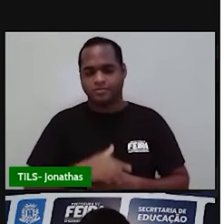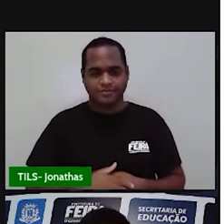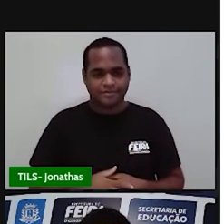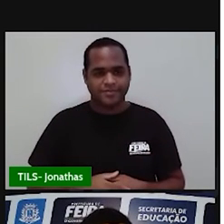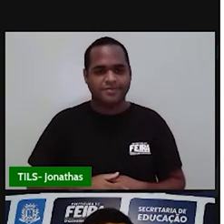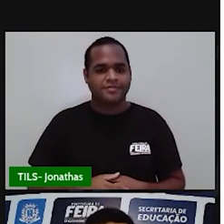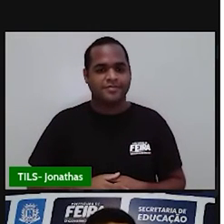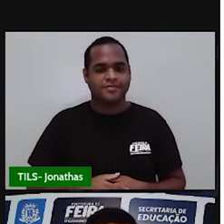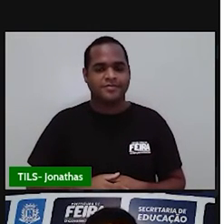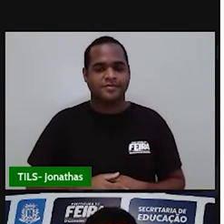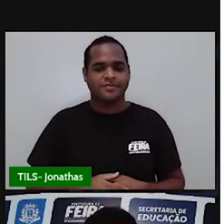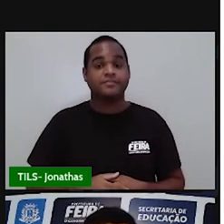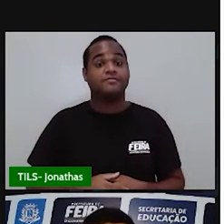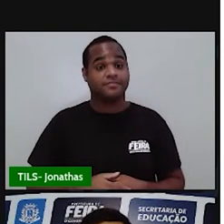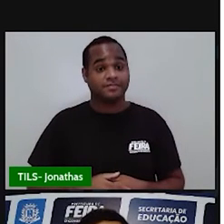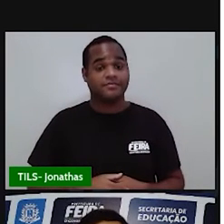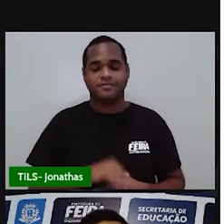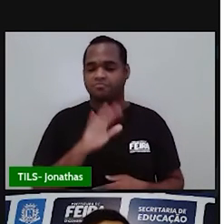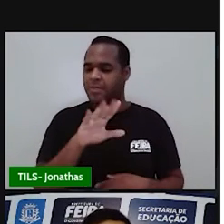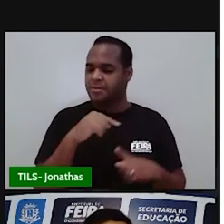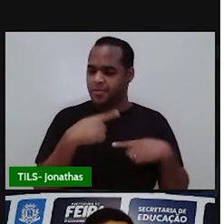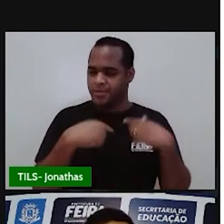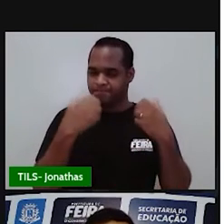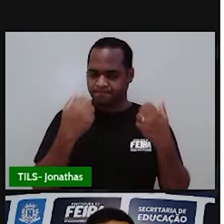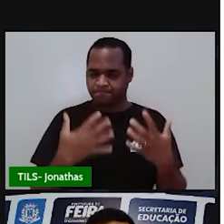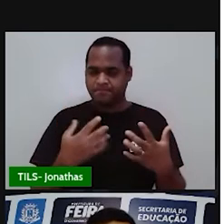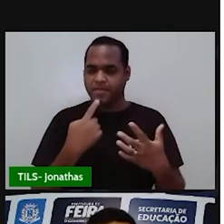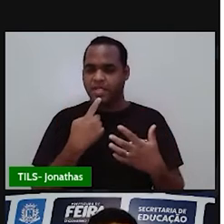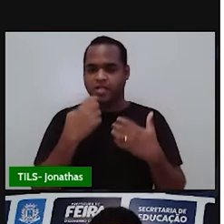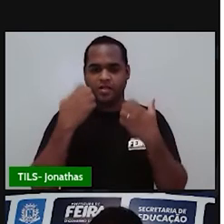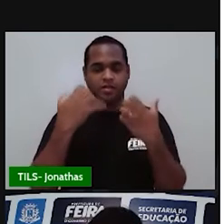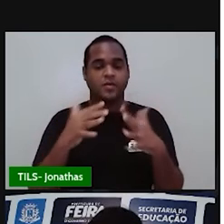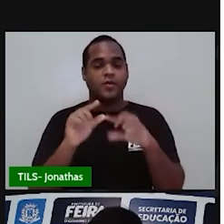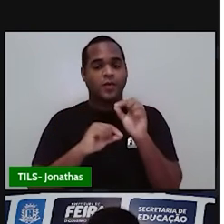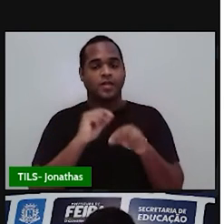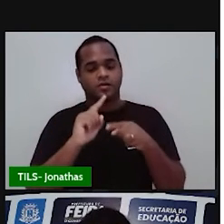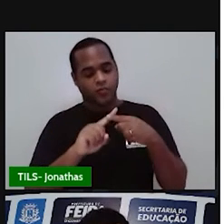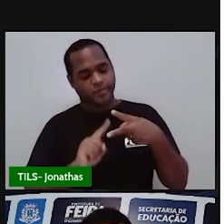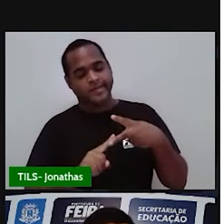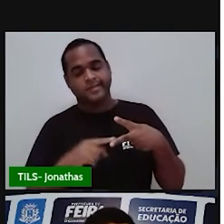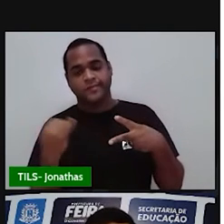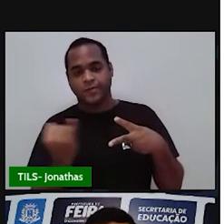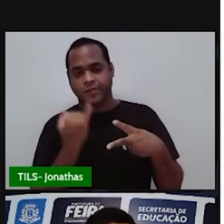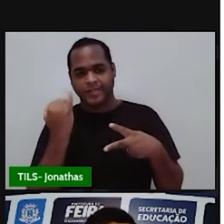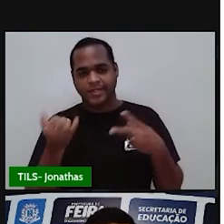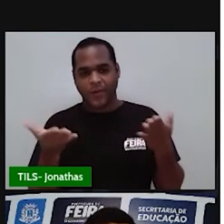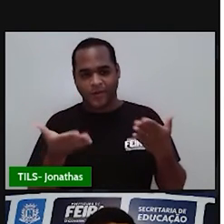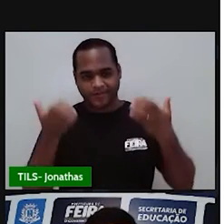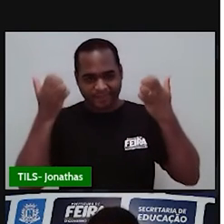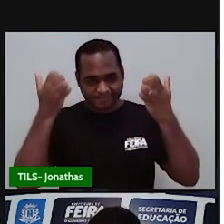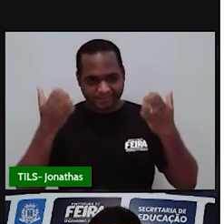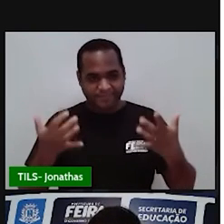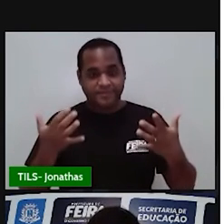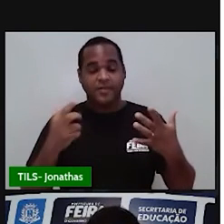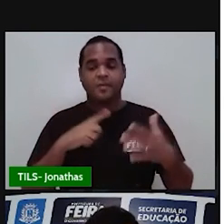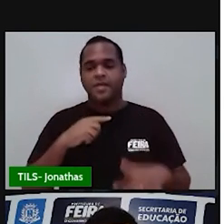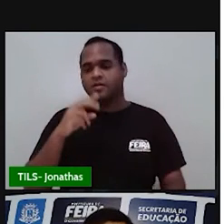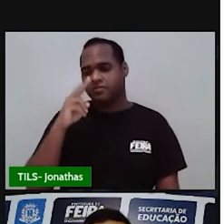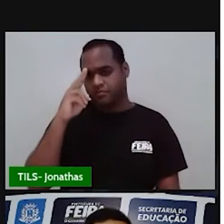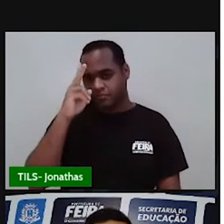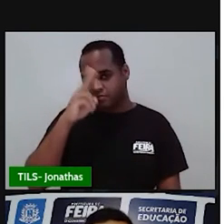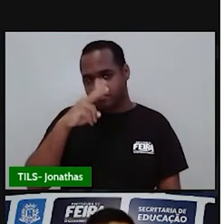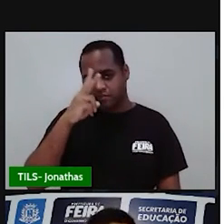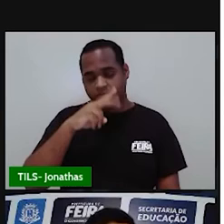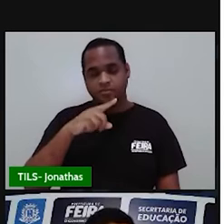certo? Mas daqui a pouco a gente vai falar, né, dessas duas coisas que eu comentei aqui, só lembrando,